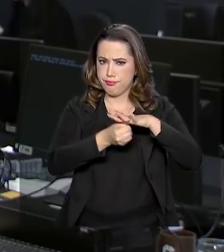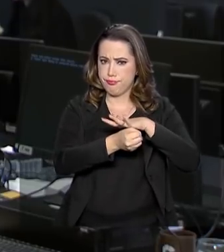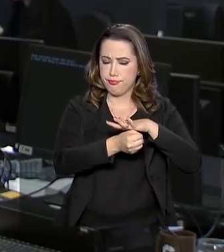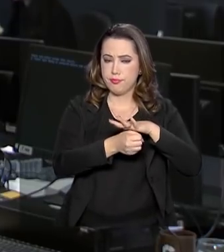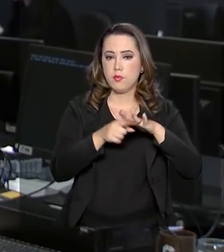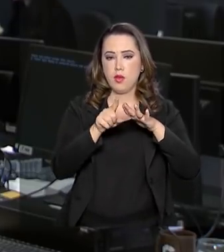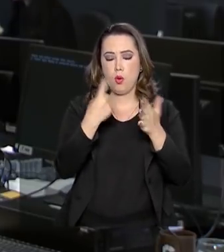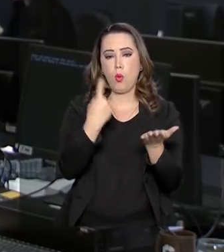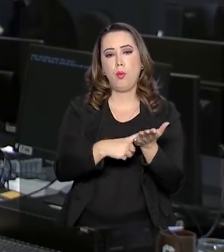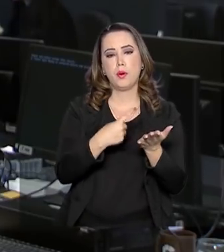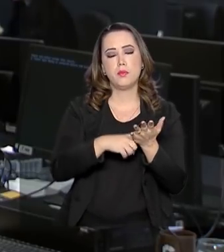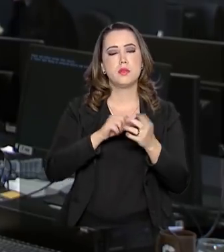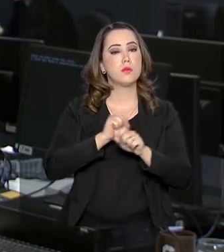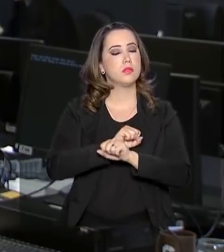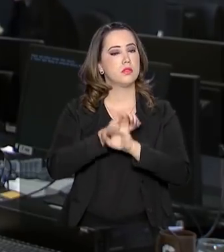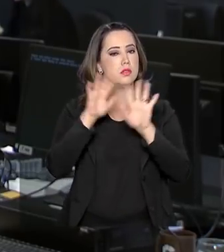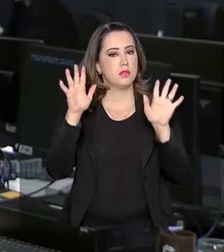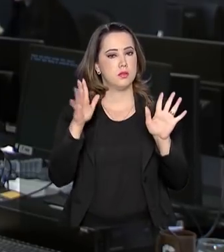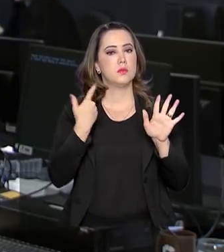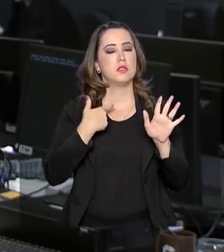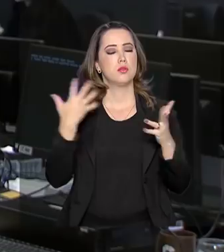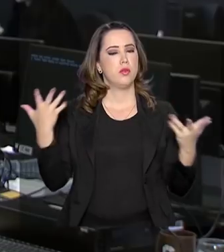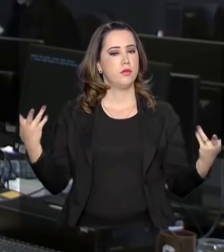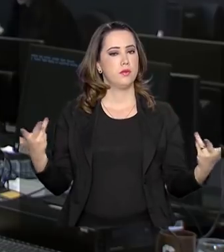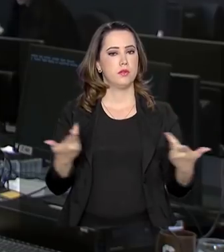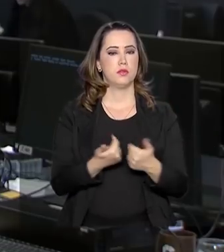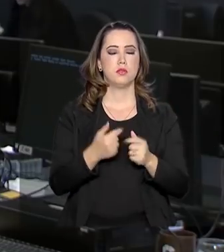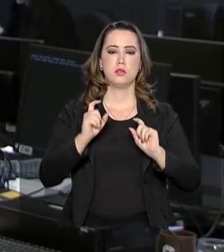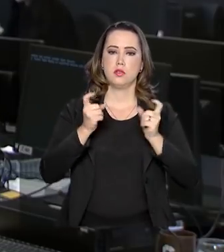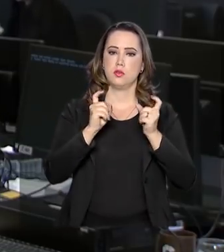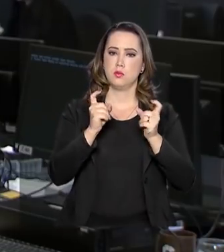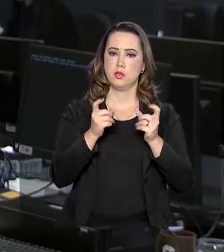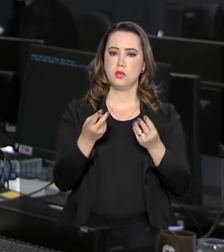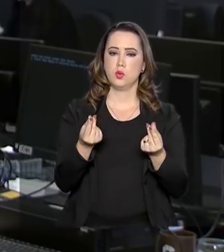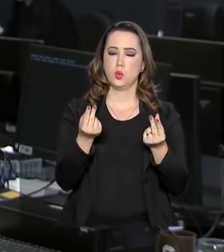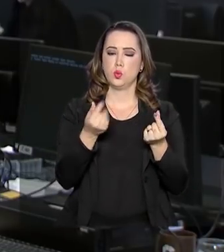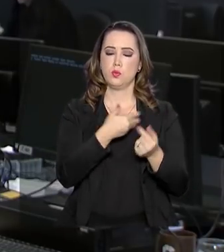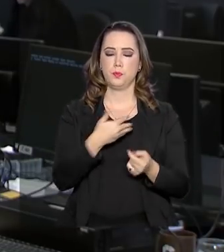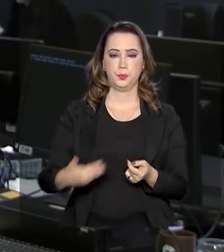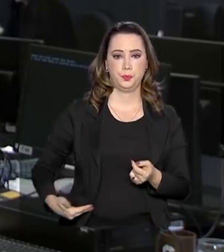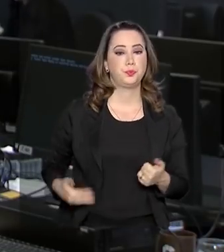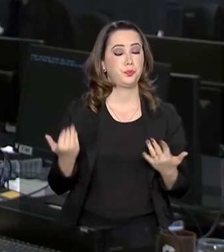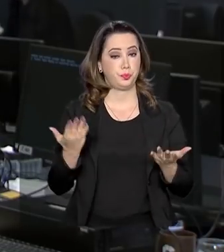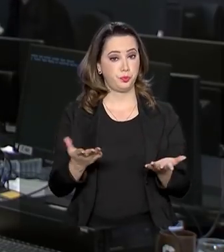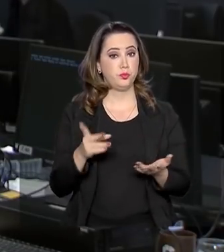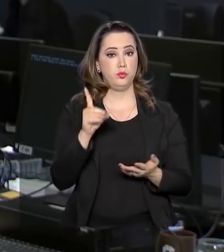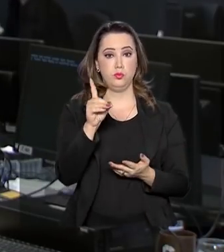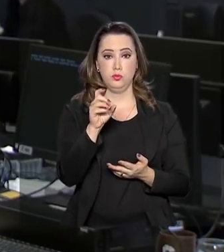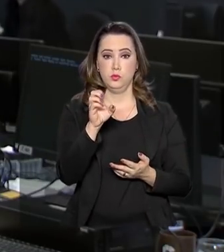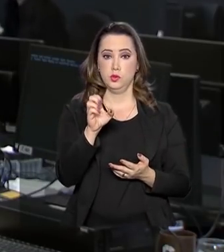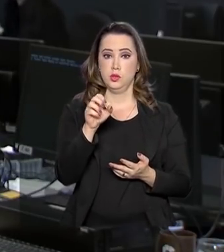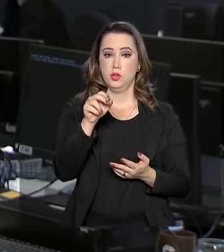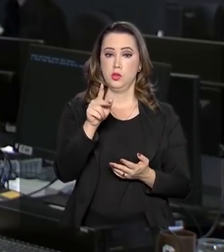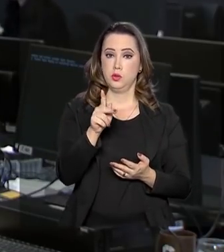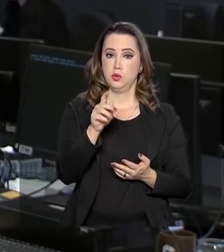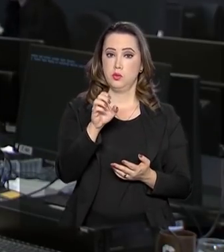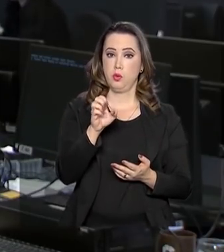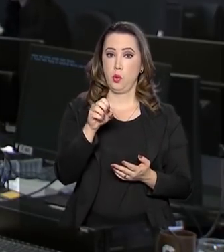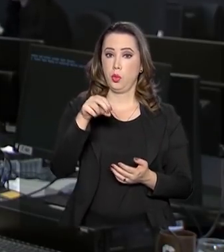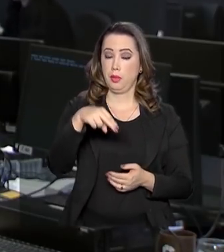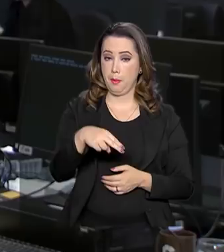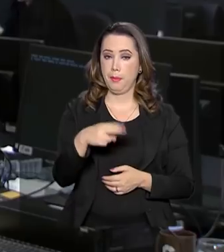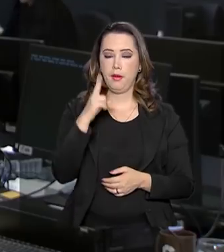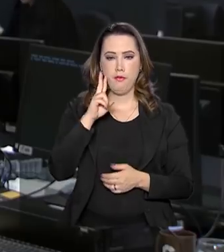compromisso com a transparência e com a eficiência na gestão dos recursos públicos. O DPEM acompanha as obras